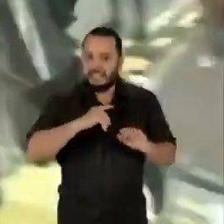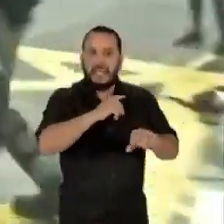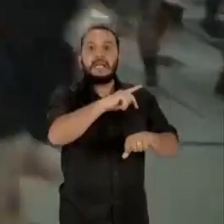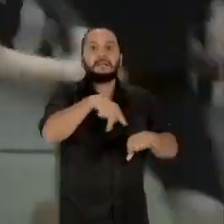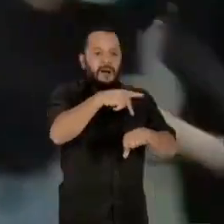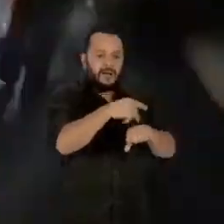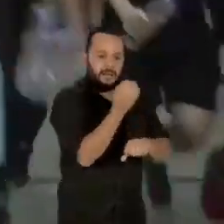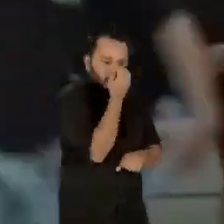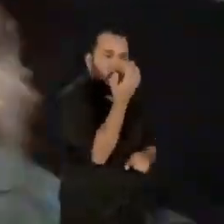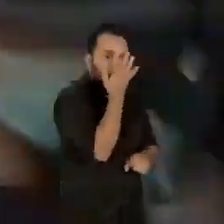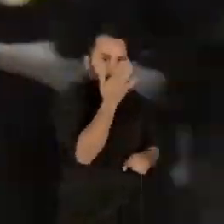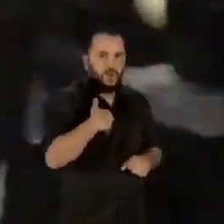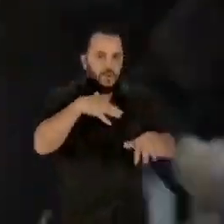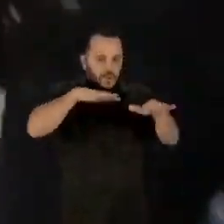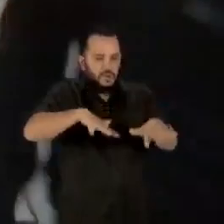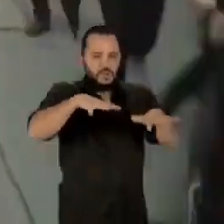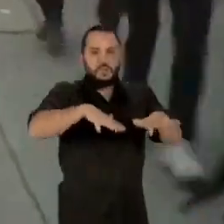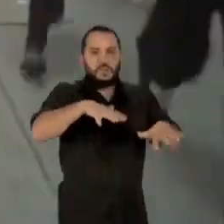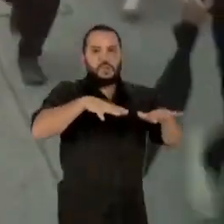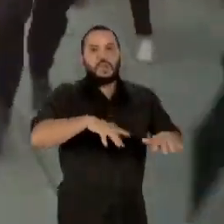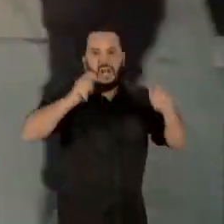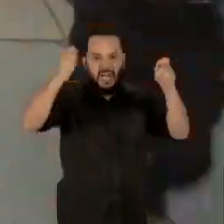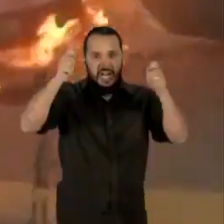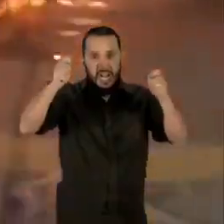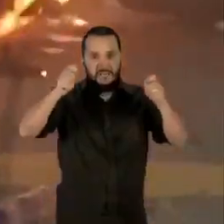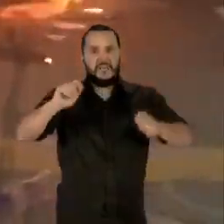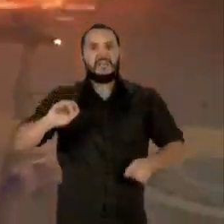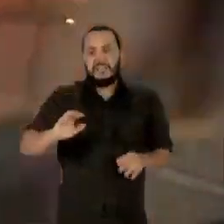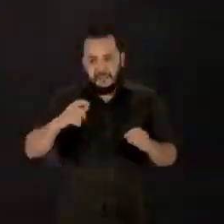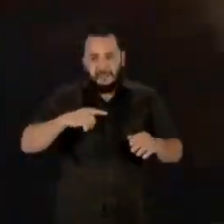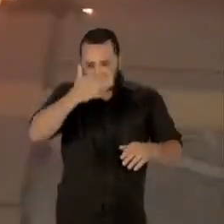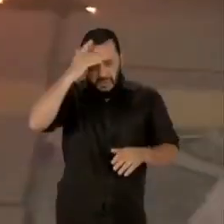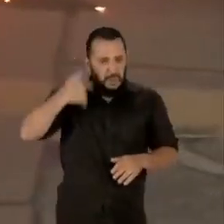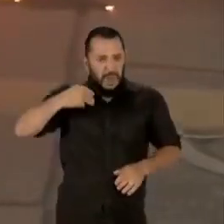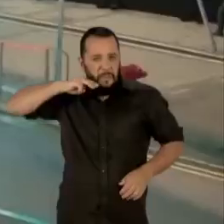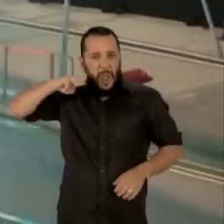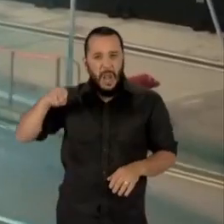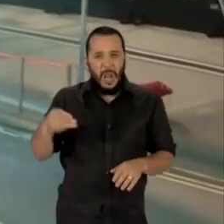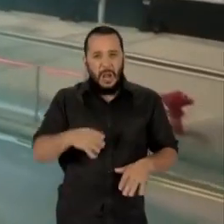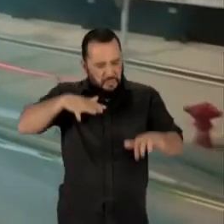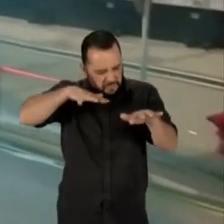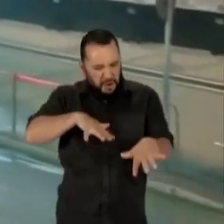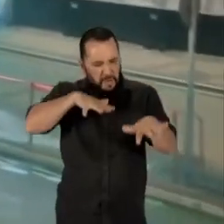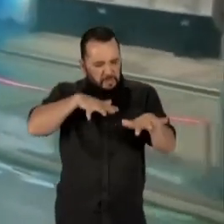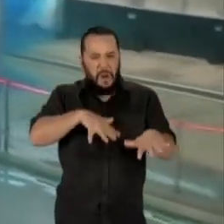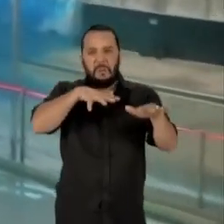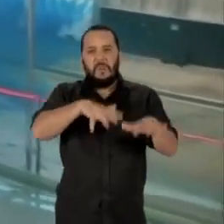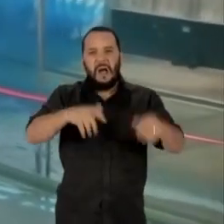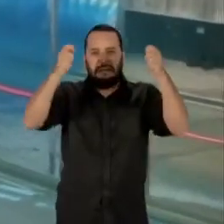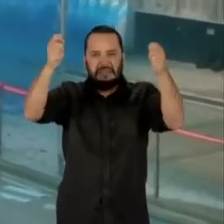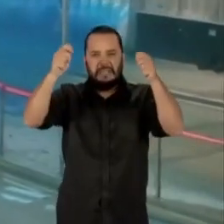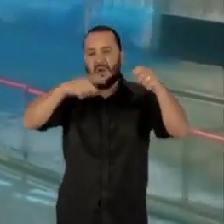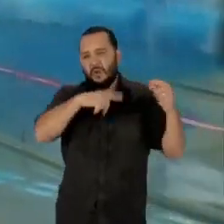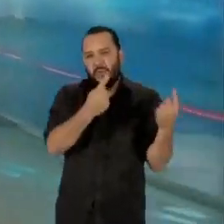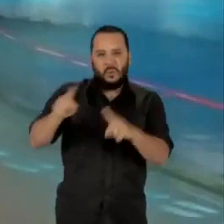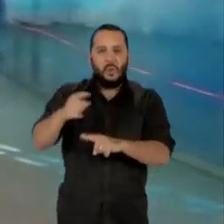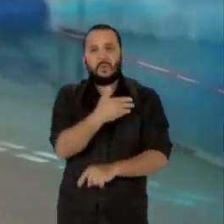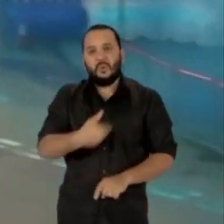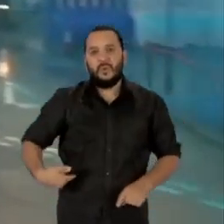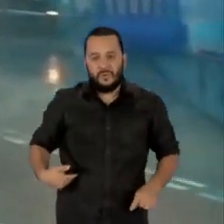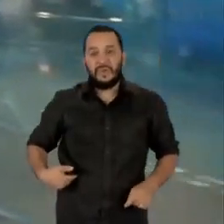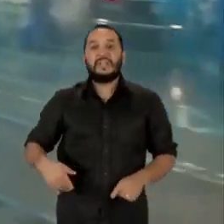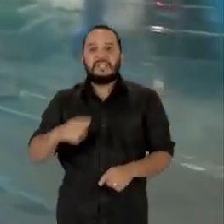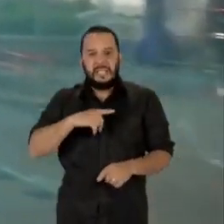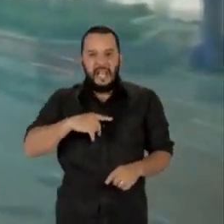enron que apesar da proibição da polícia milhares de manifestantes entraram em mais um conflito com as forças do governo que